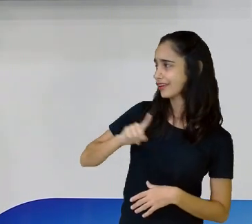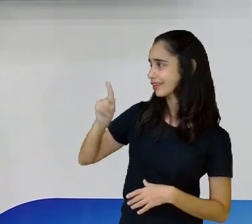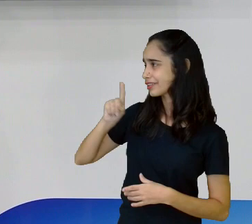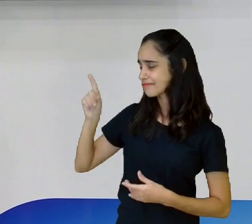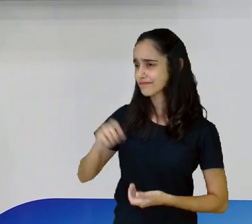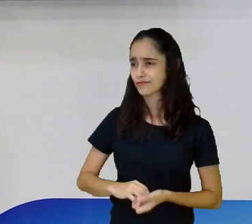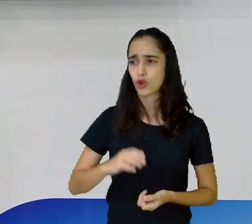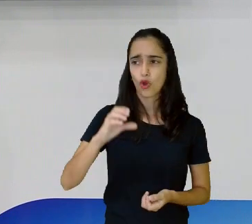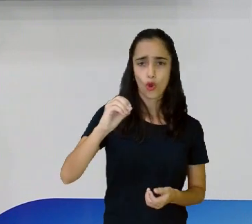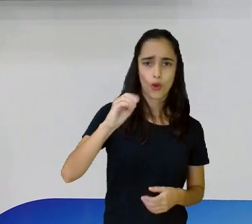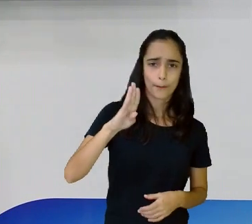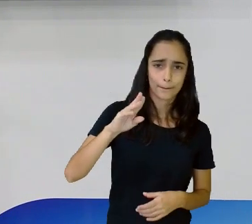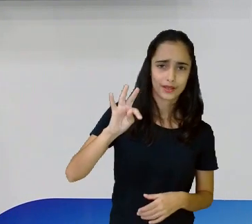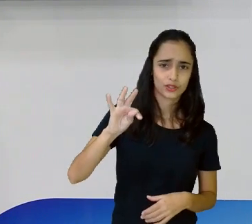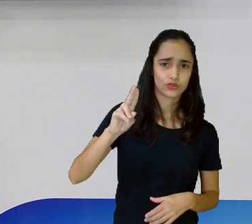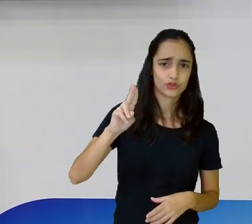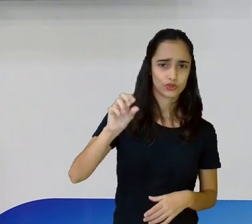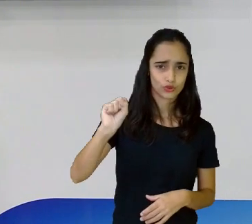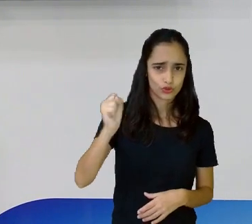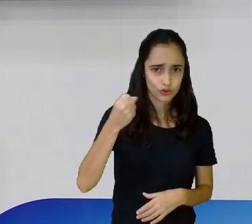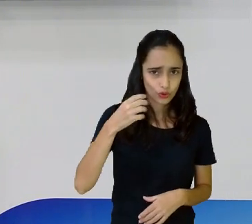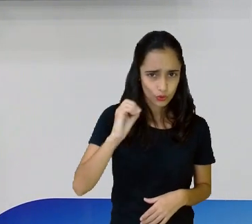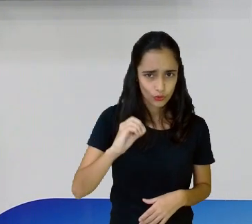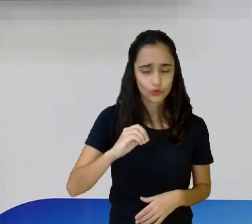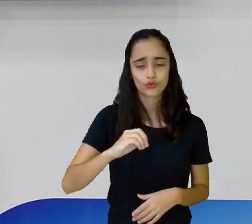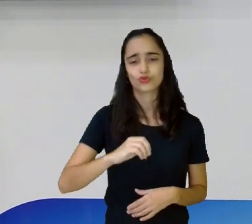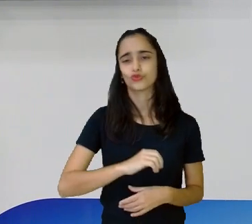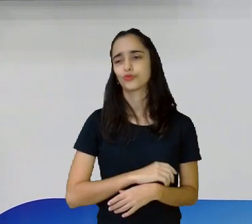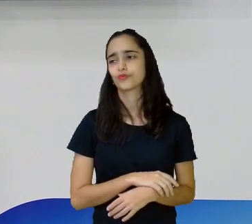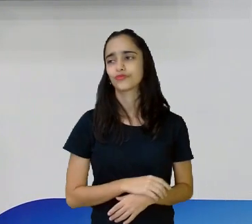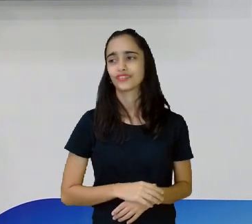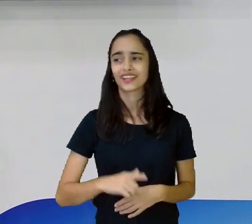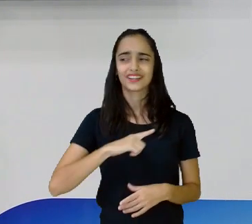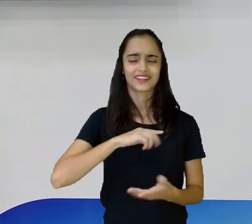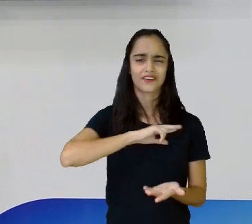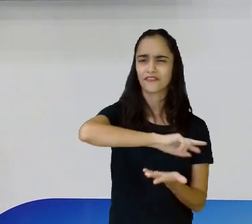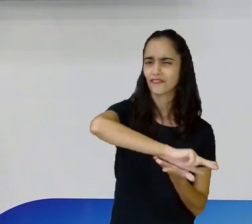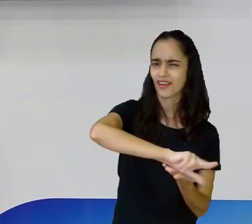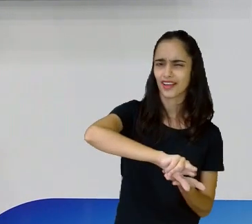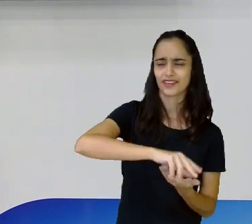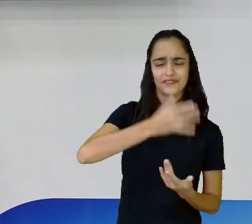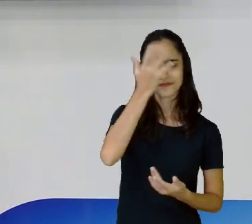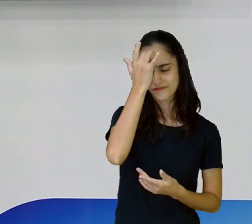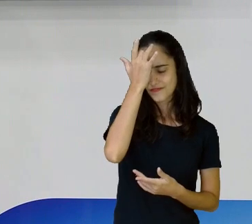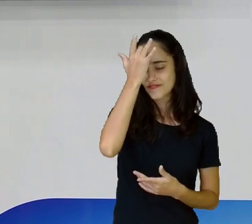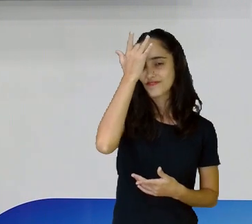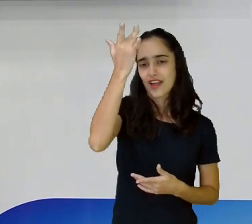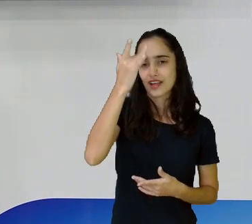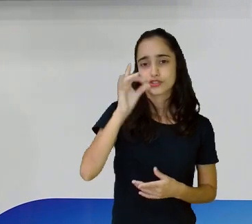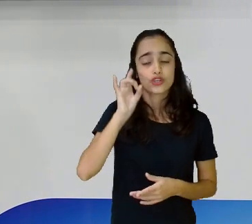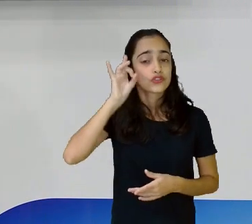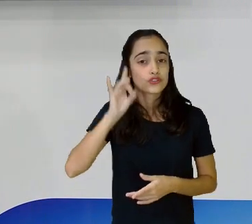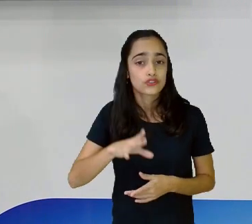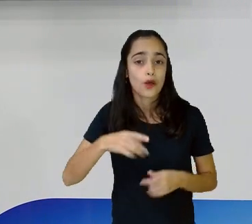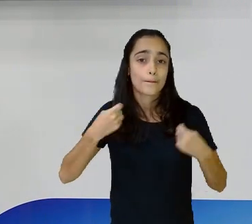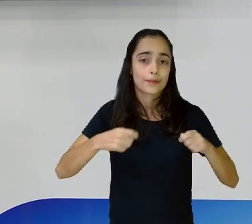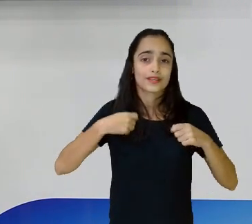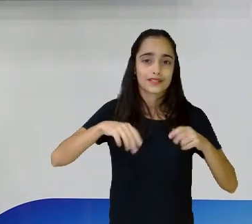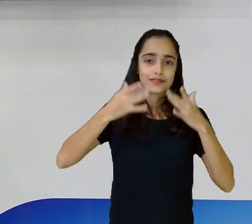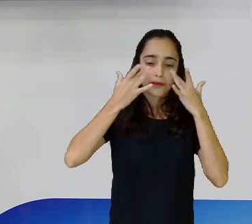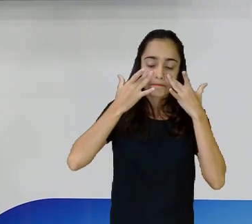Ângulo, deixa eu mostrar aqui, ângulo raso, bem facinho isso, gente, é só uma questão